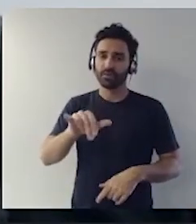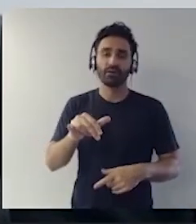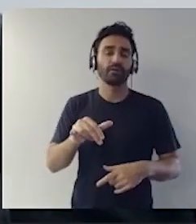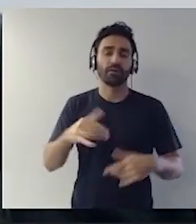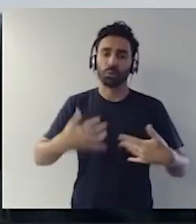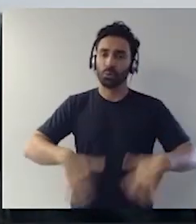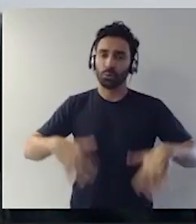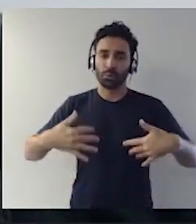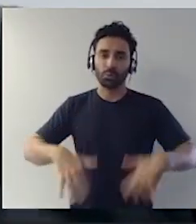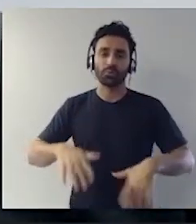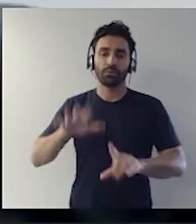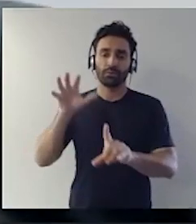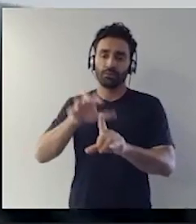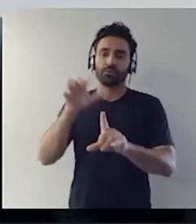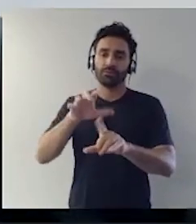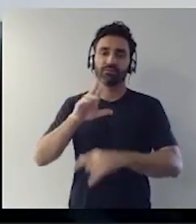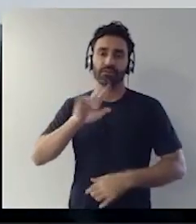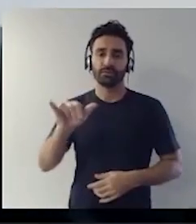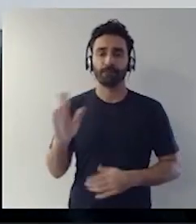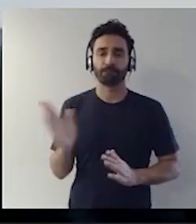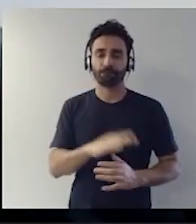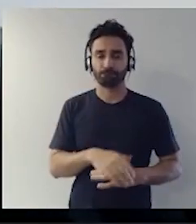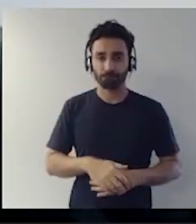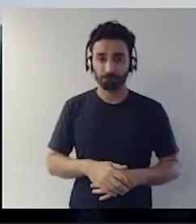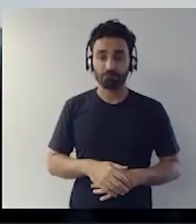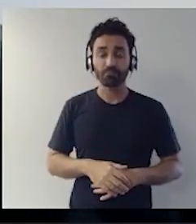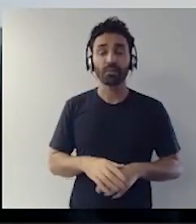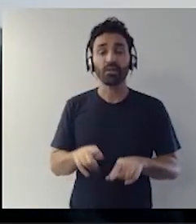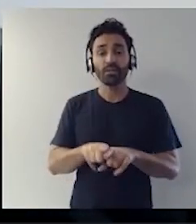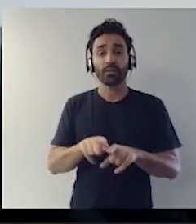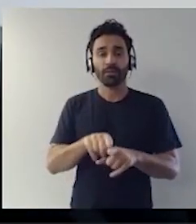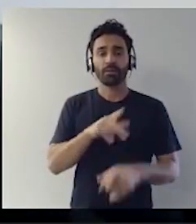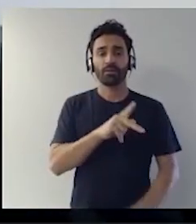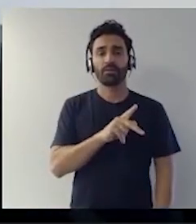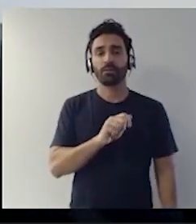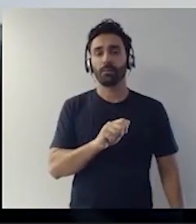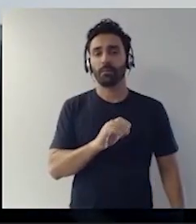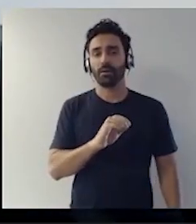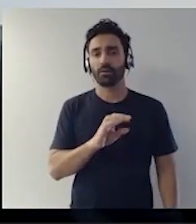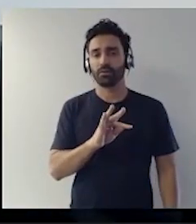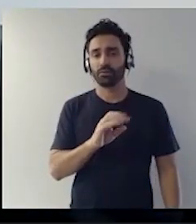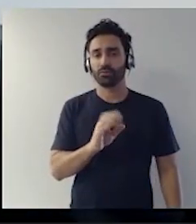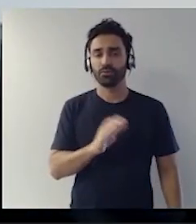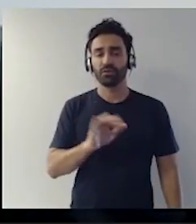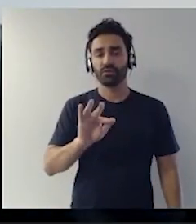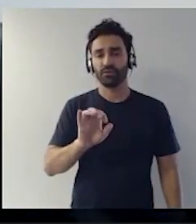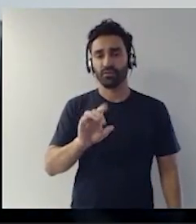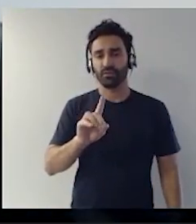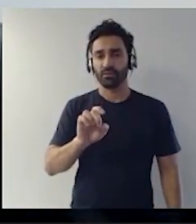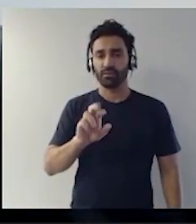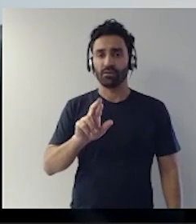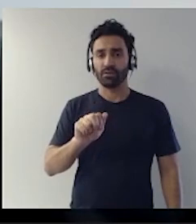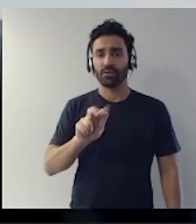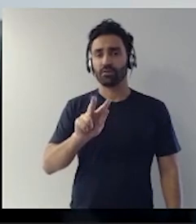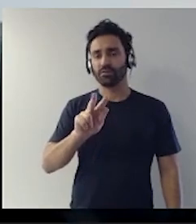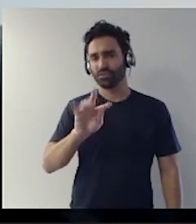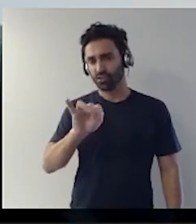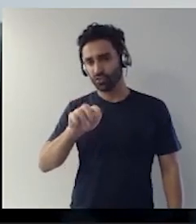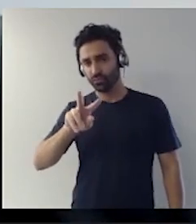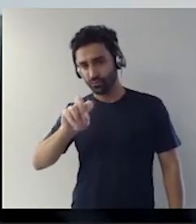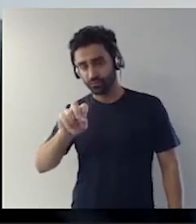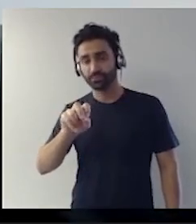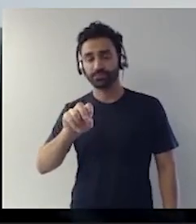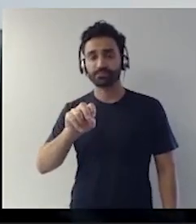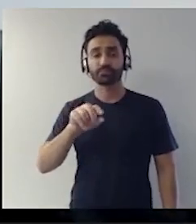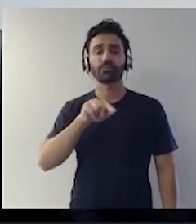impactado. O Pacto Federativo, por mais maluco que possa parecer, colegas professor Fábio, professor